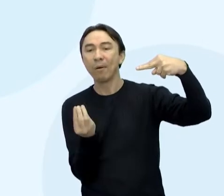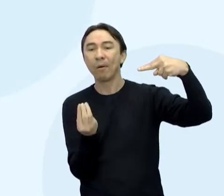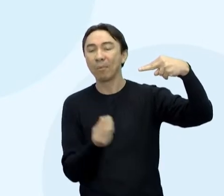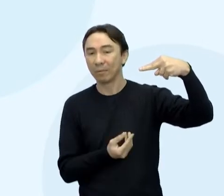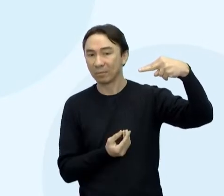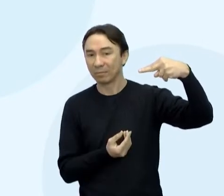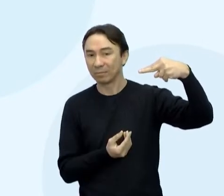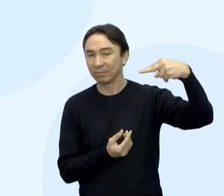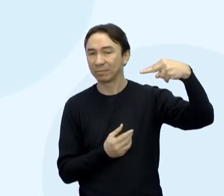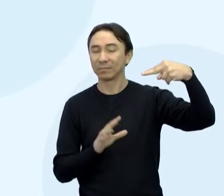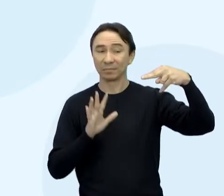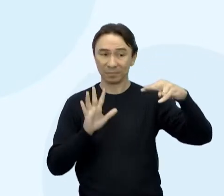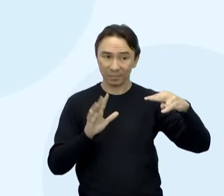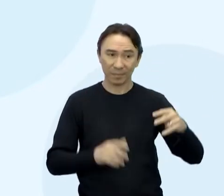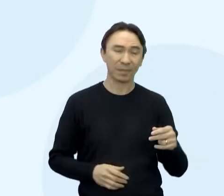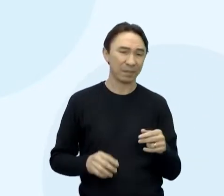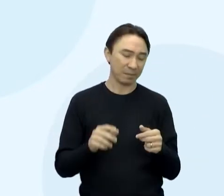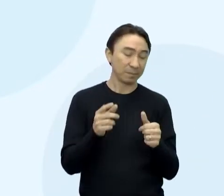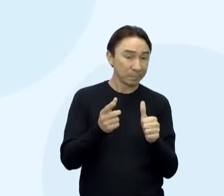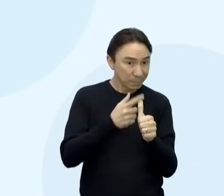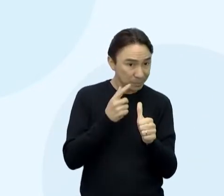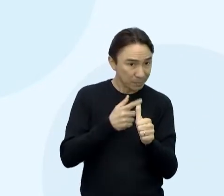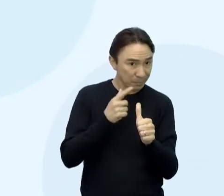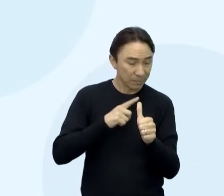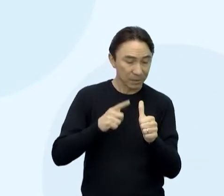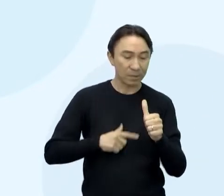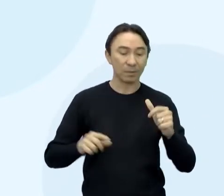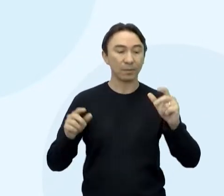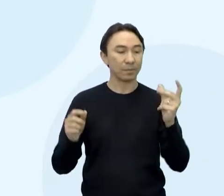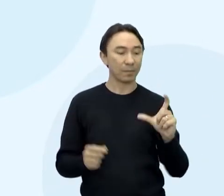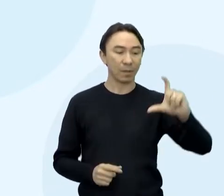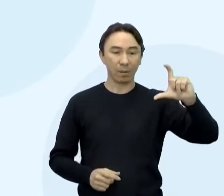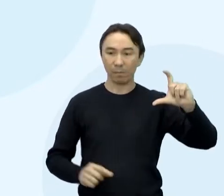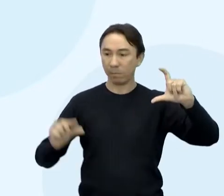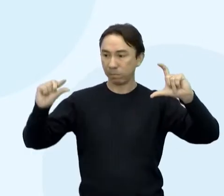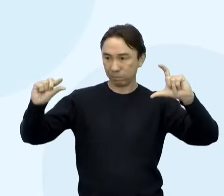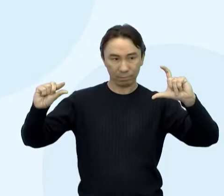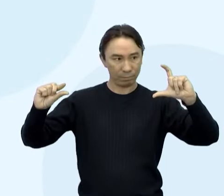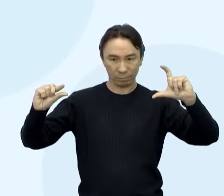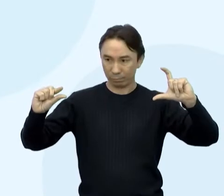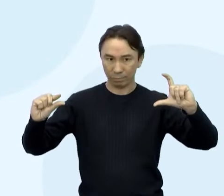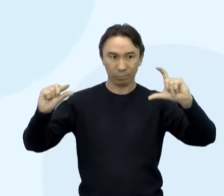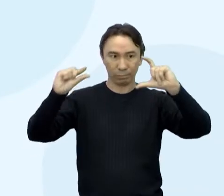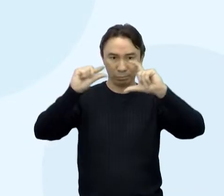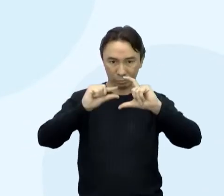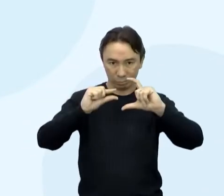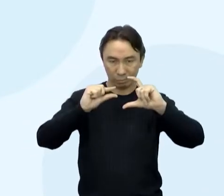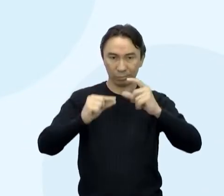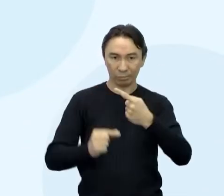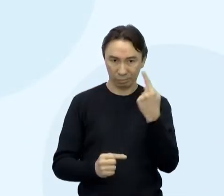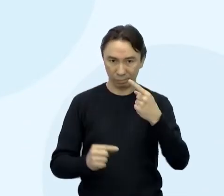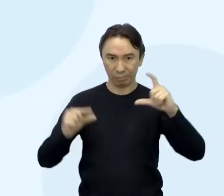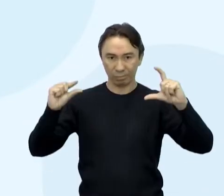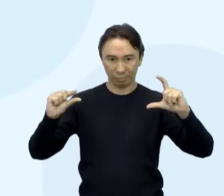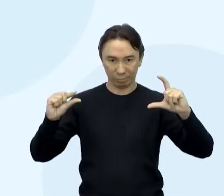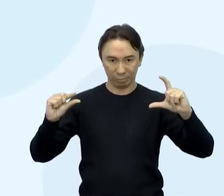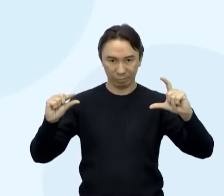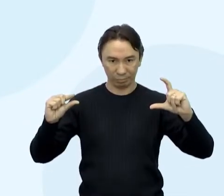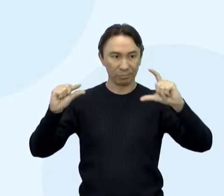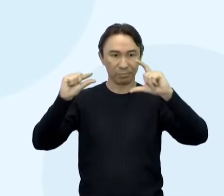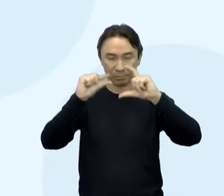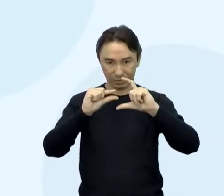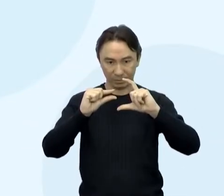faço o primeiro com o primeiro, então eu vou ter indivíduos